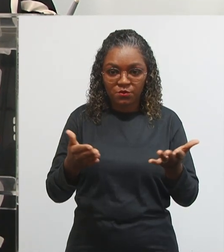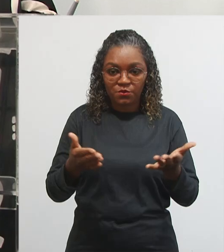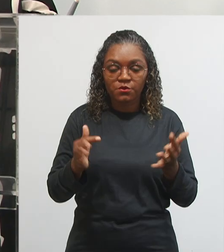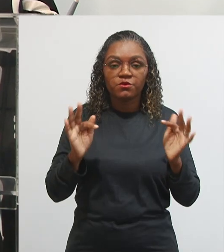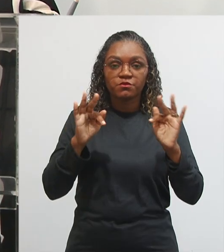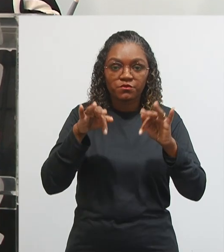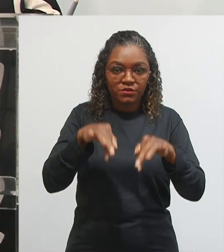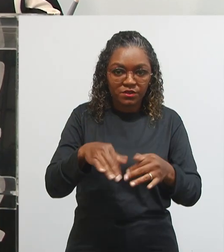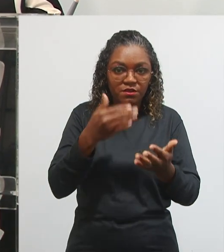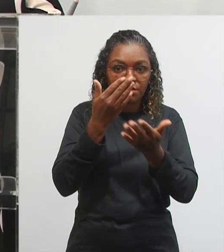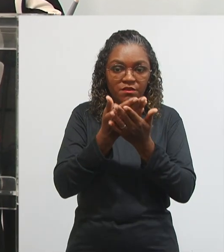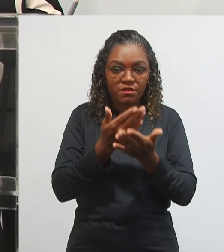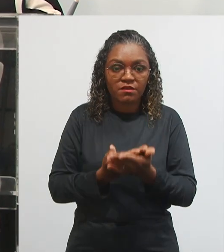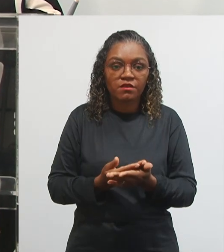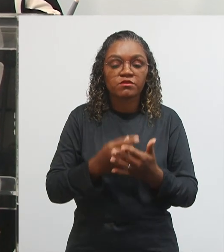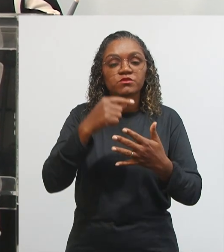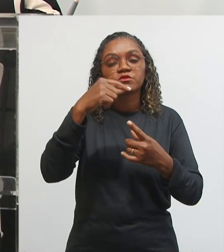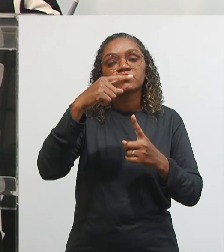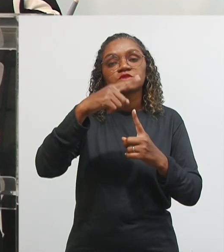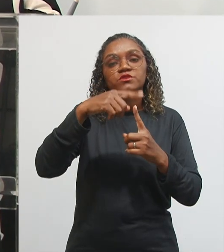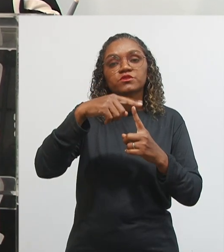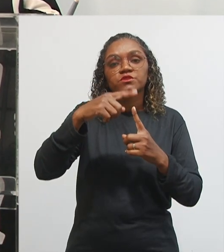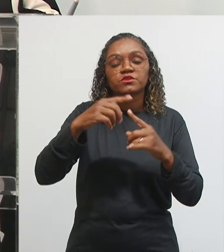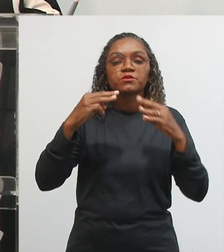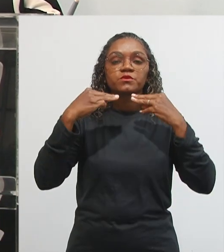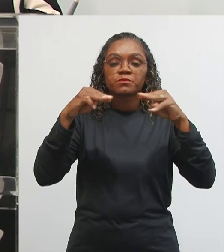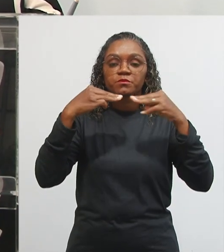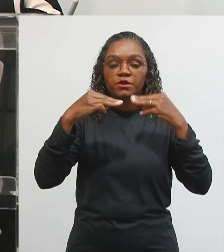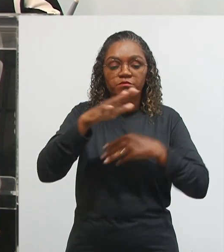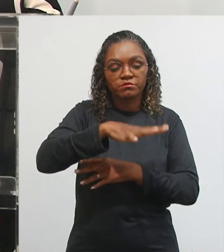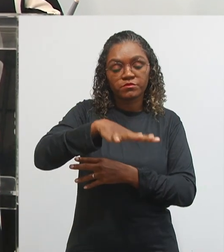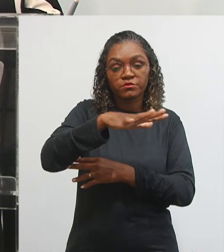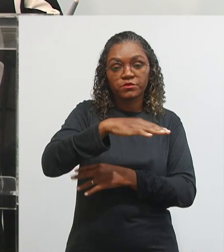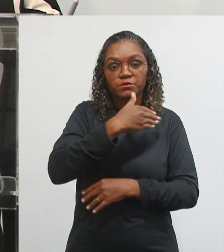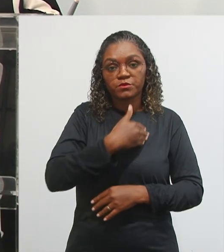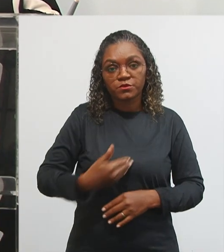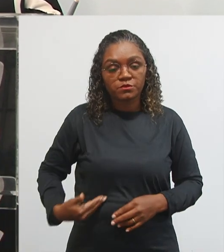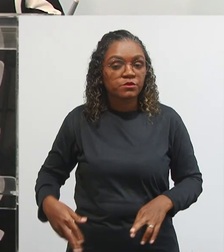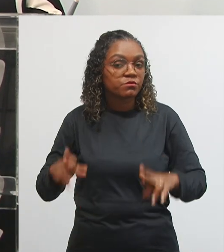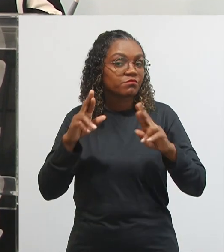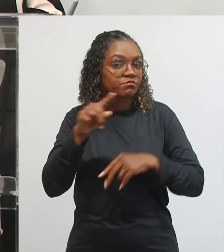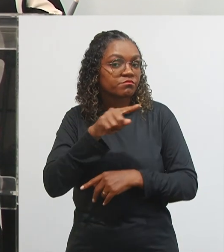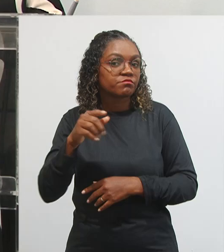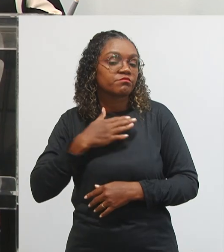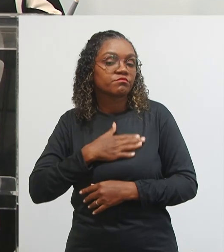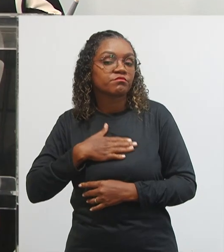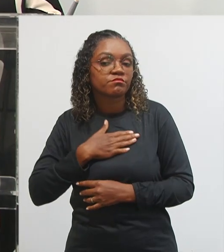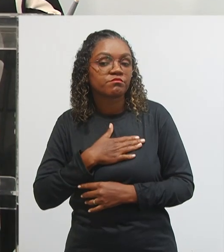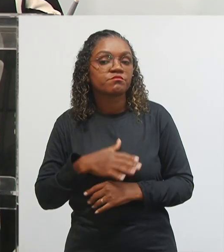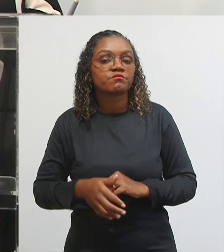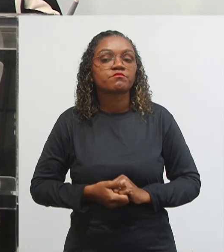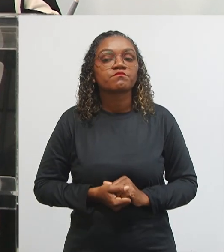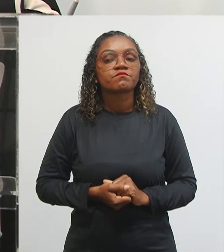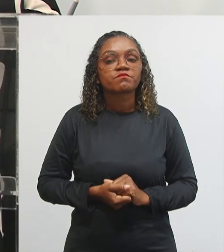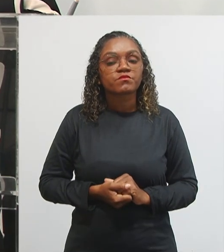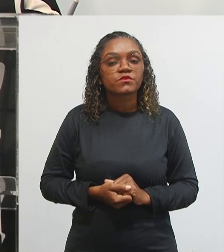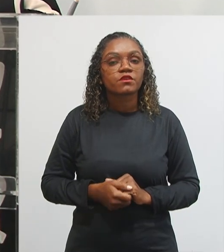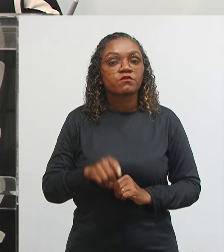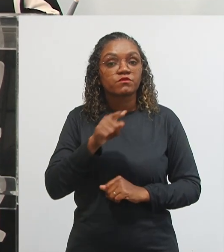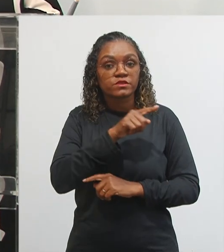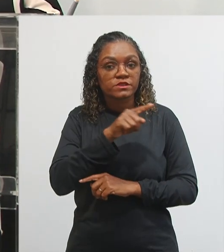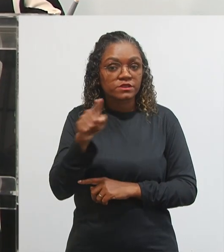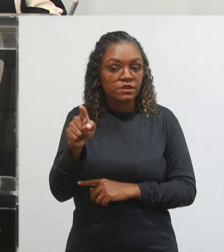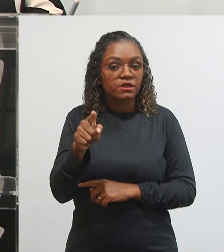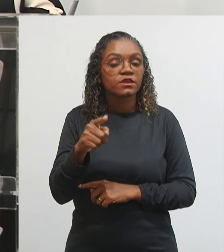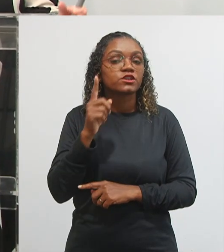aula de hoje, né, sobre os tipos de marketing no serviço público. Espero que vocês tenham gostado e observem no